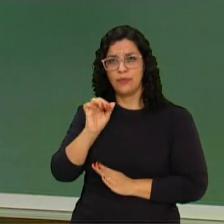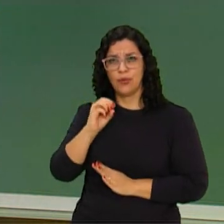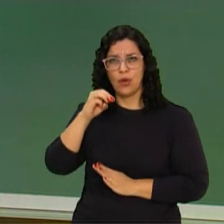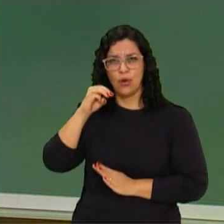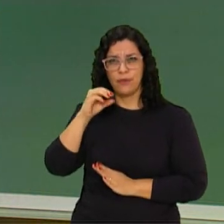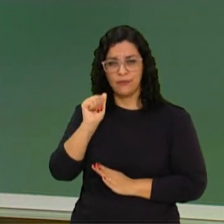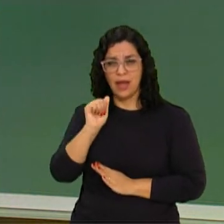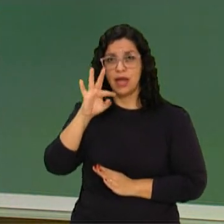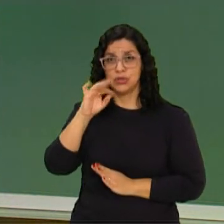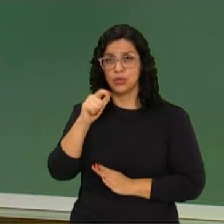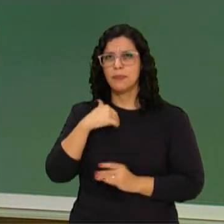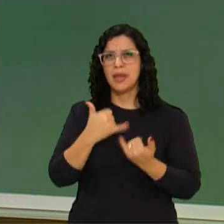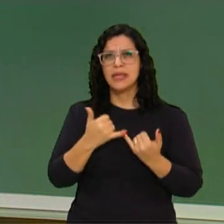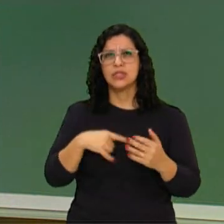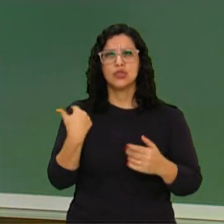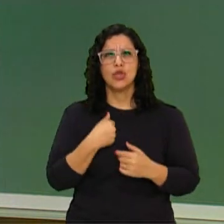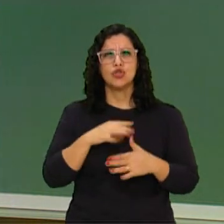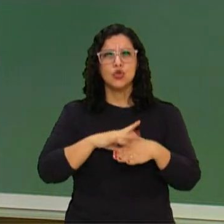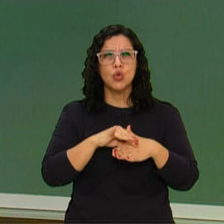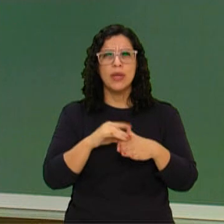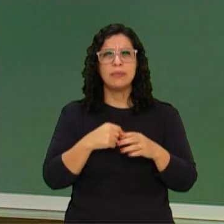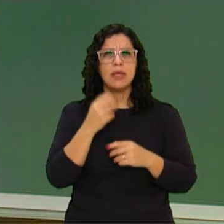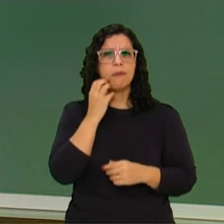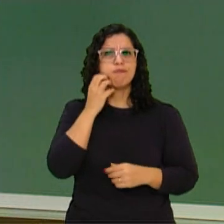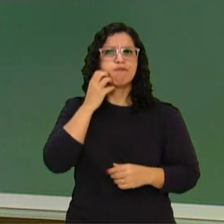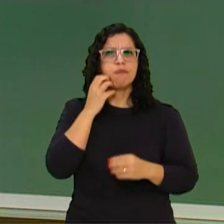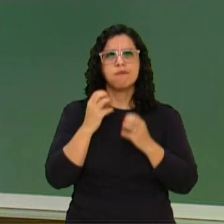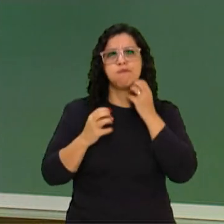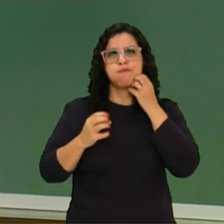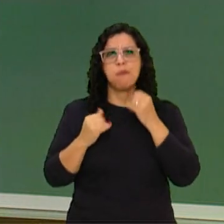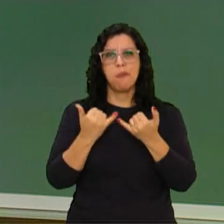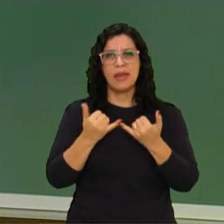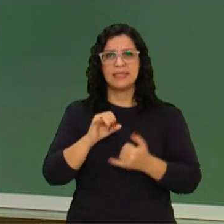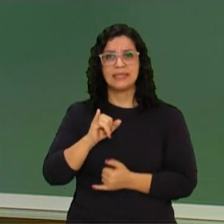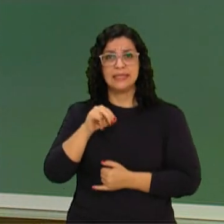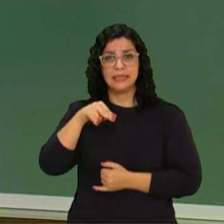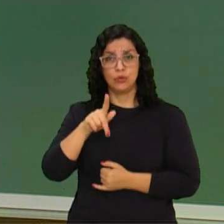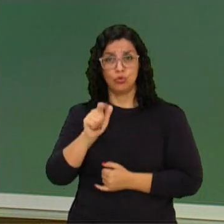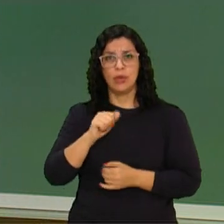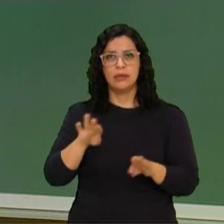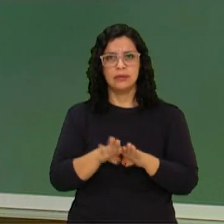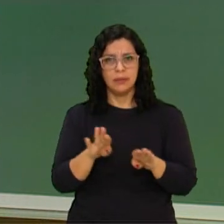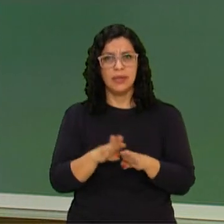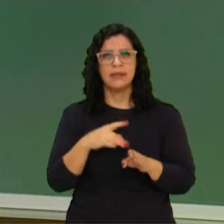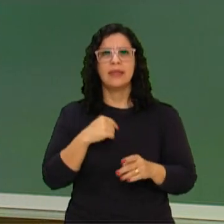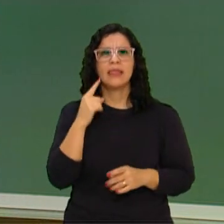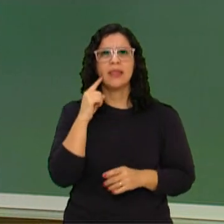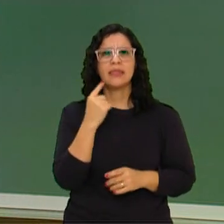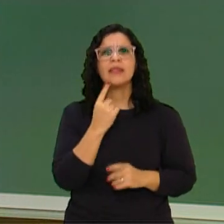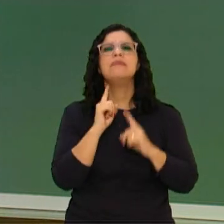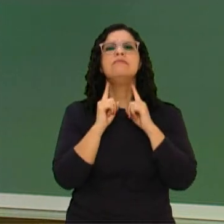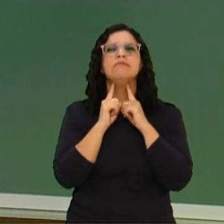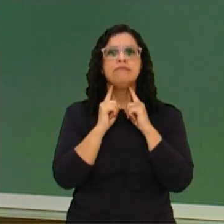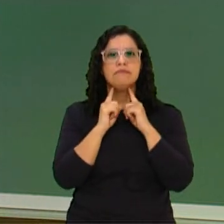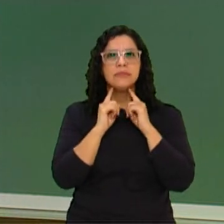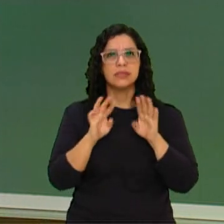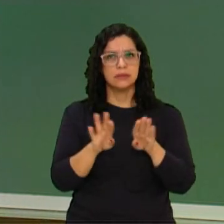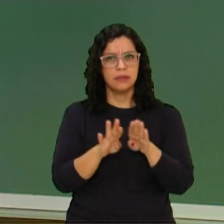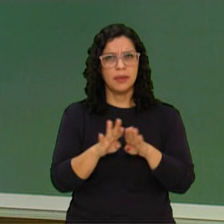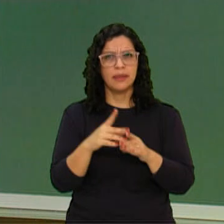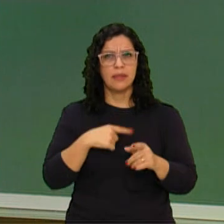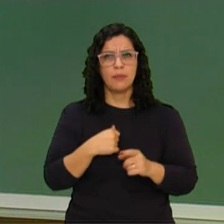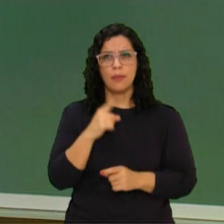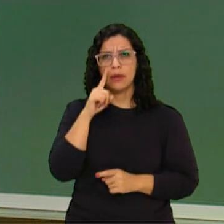alguma infecção, eles ficam mais volumosos assim, né? Que a gente vai chamar de ínguas, né? as tonsilas palatais, que são as amígdalas, as